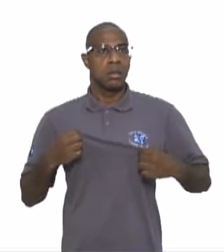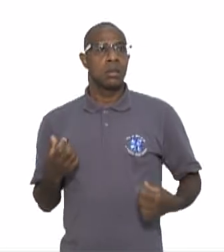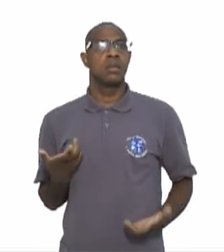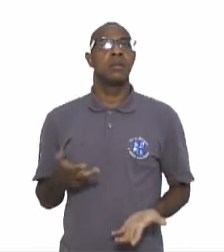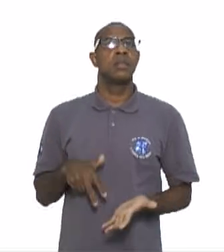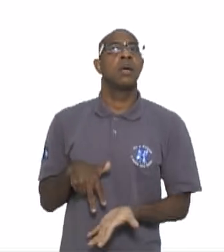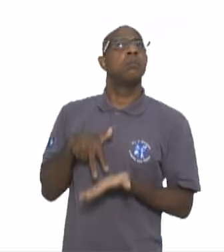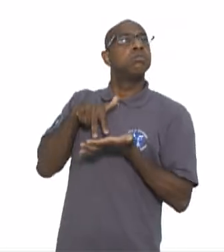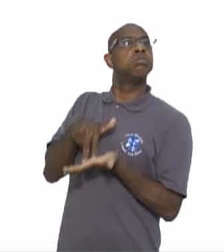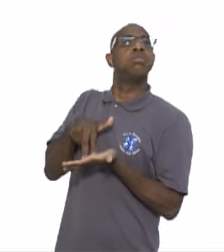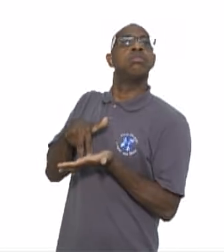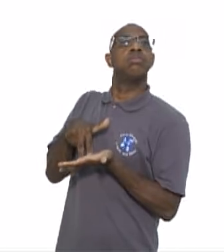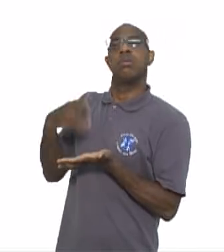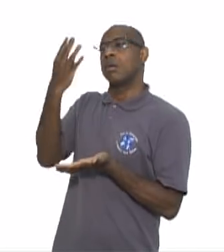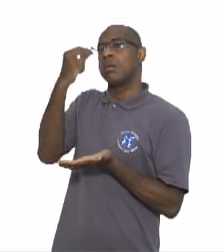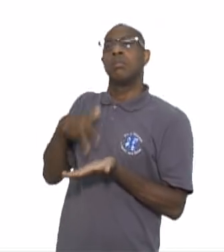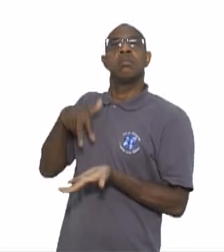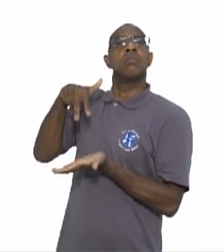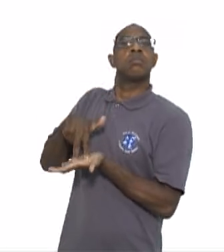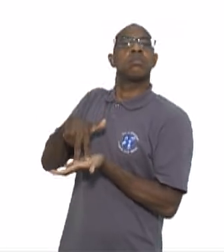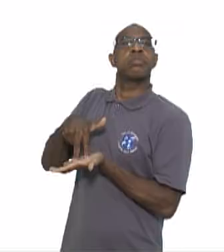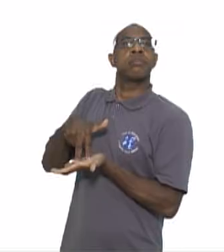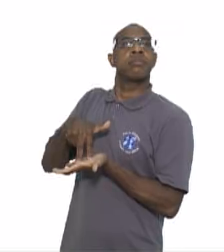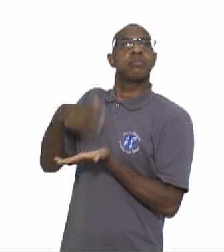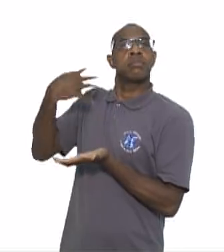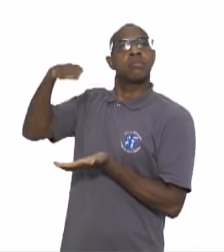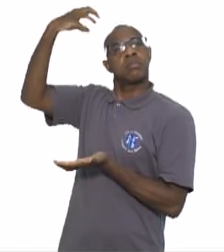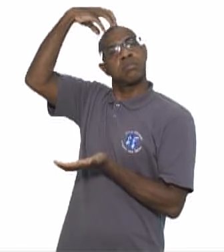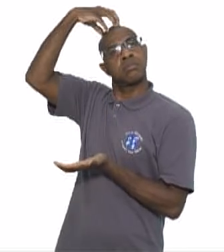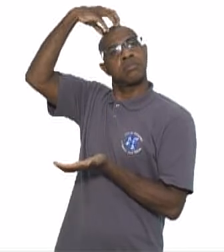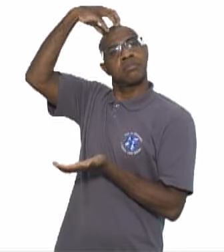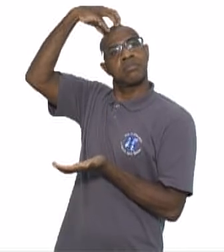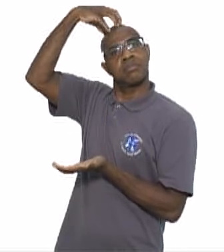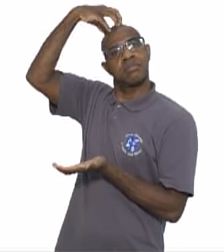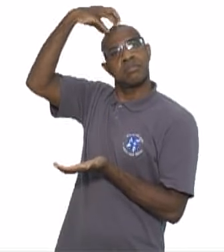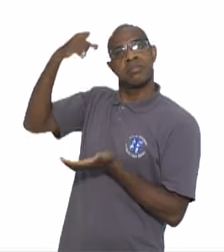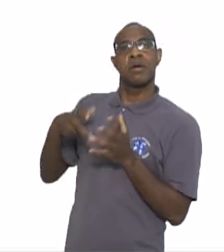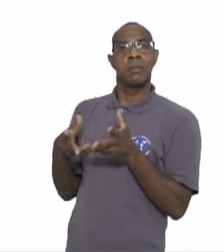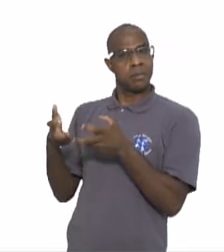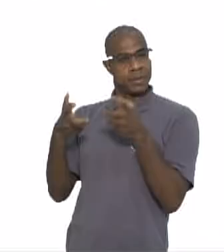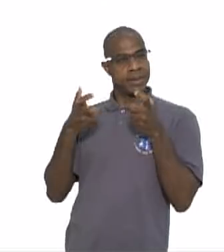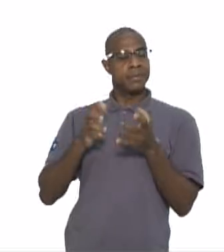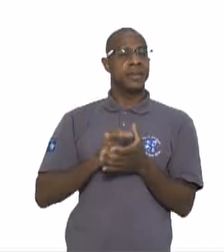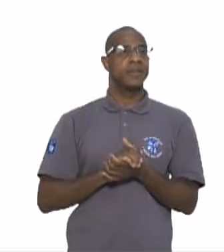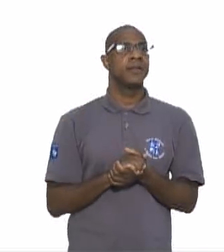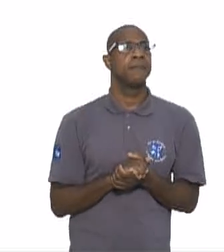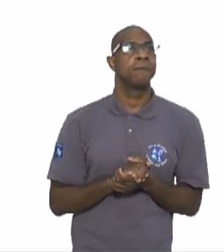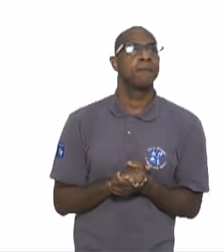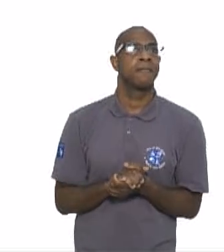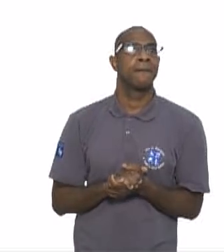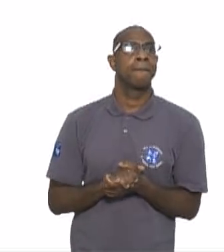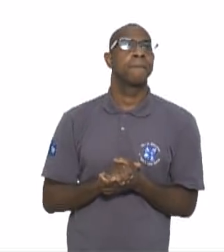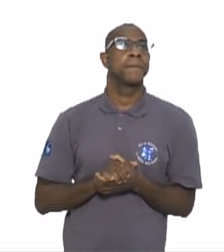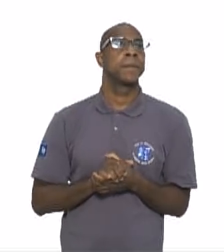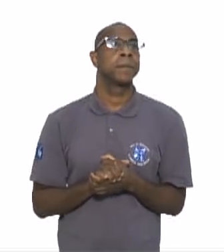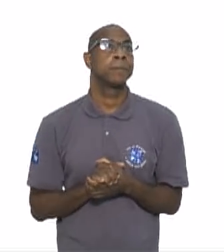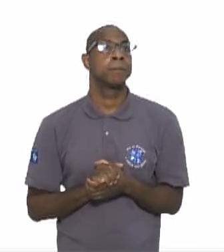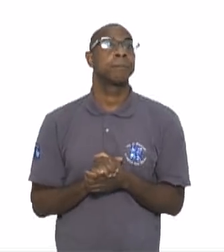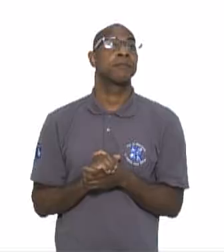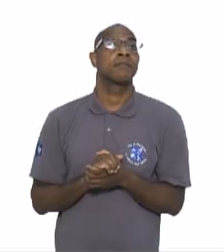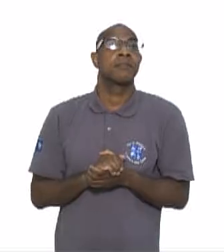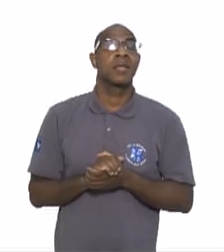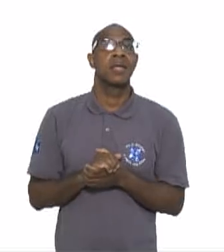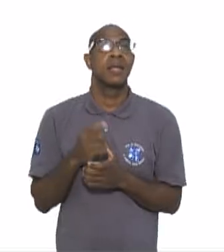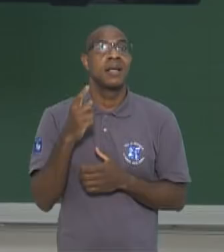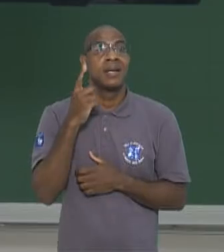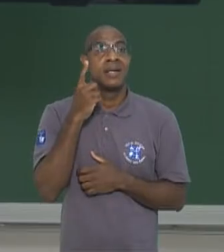posição que ele é fotografado ou coroado como rei. Tá? Então a gente vai perceber isso também. Texto de apoio. Então